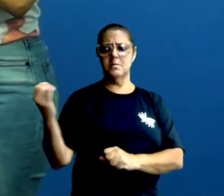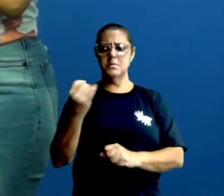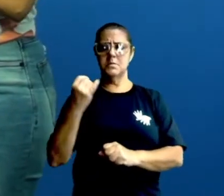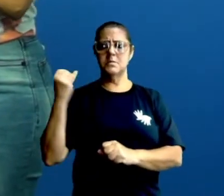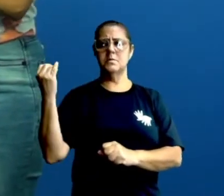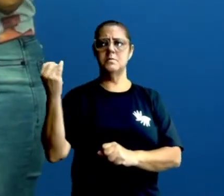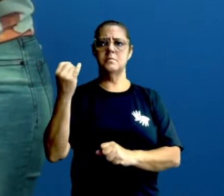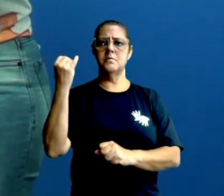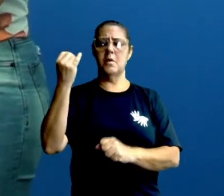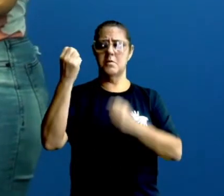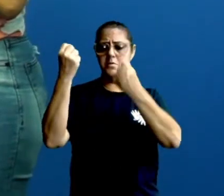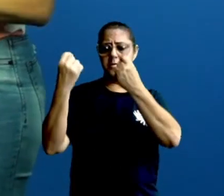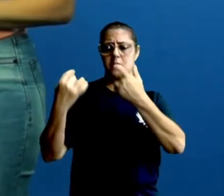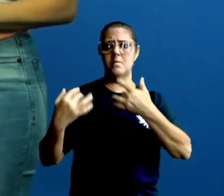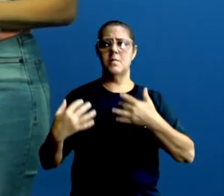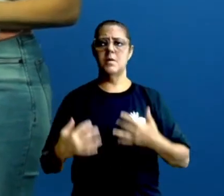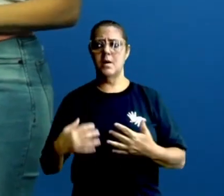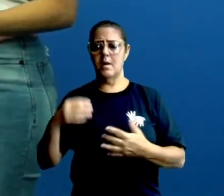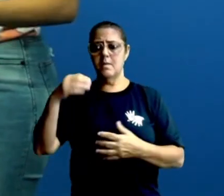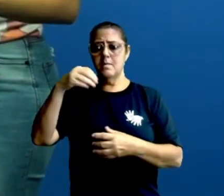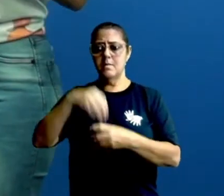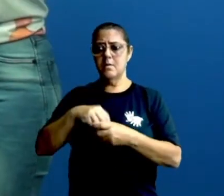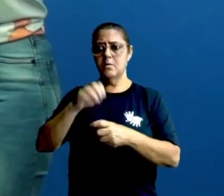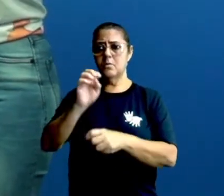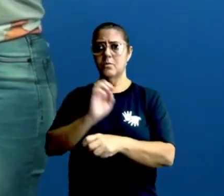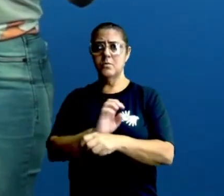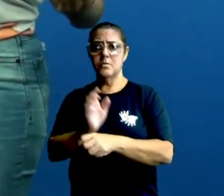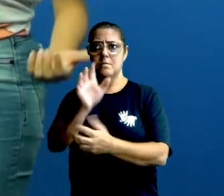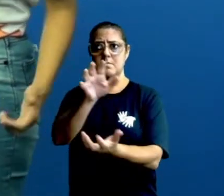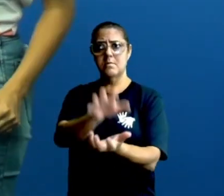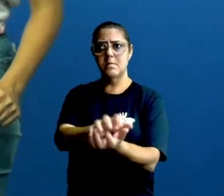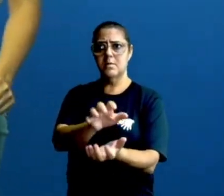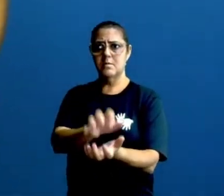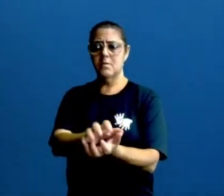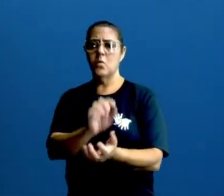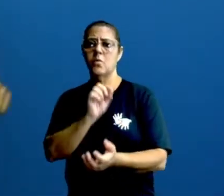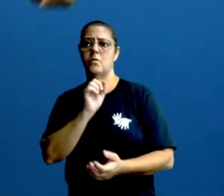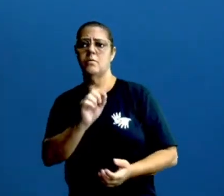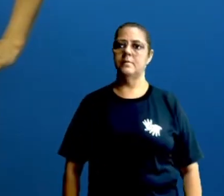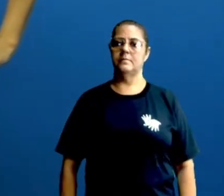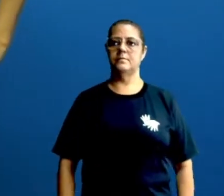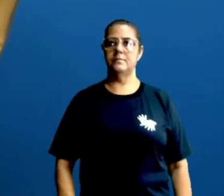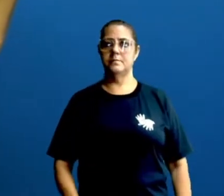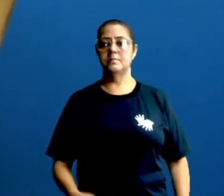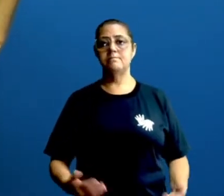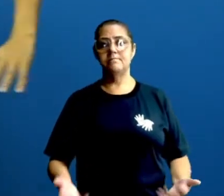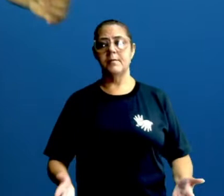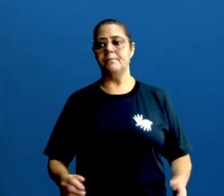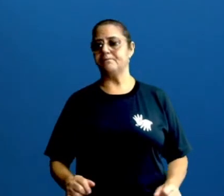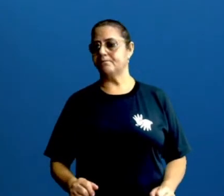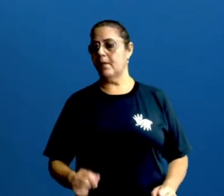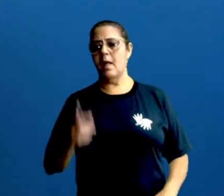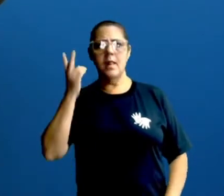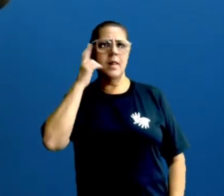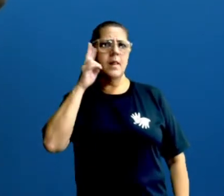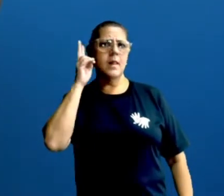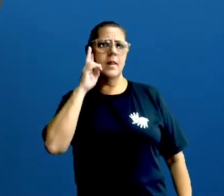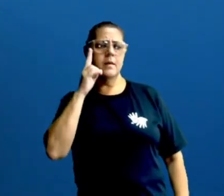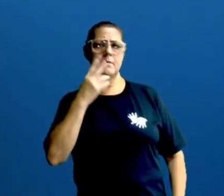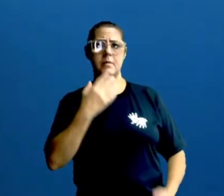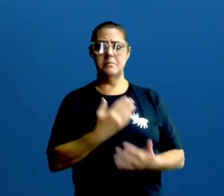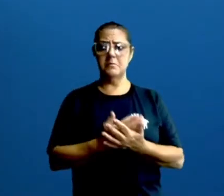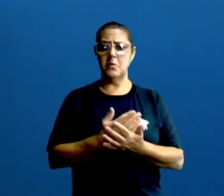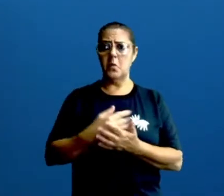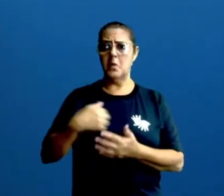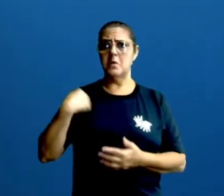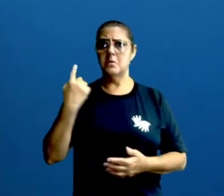no estado de sua importância dentro do estado de Pernambuco. E o que foi então a insurreição pernambucana? Então, pessoal, lembram quando a gente,